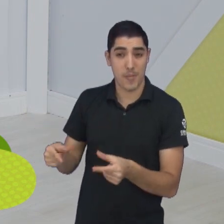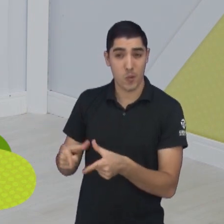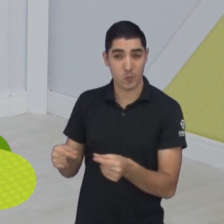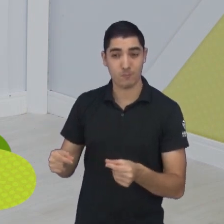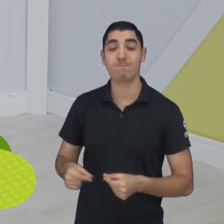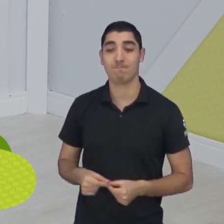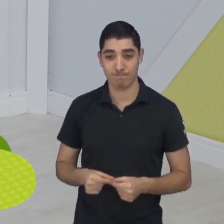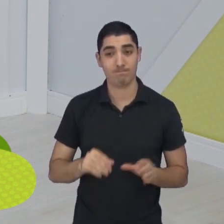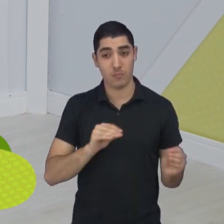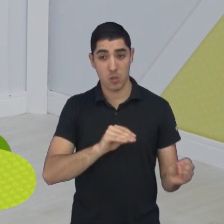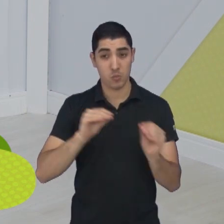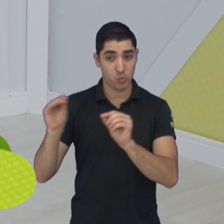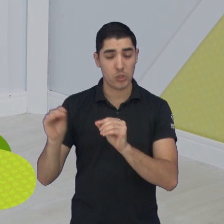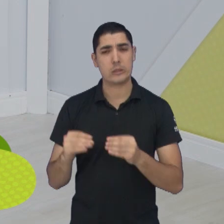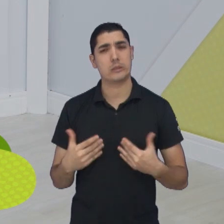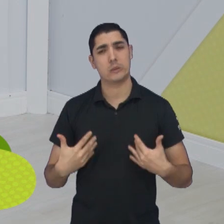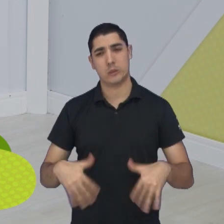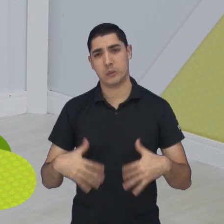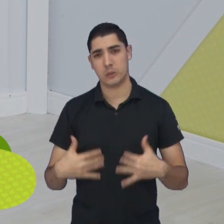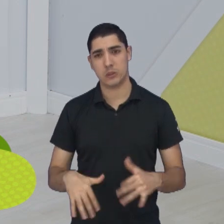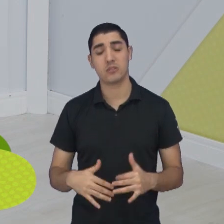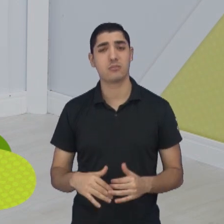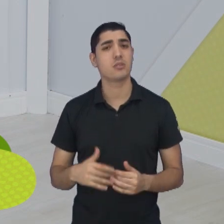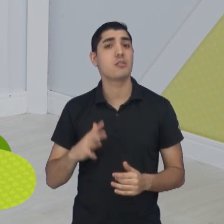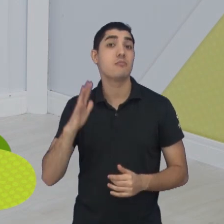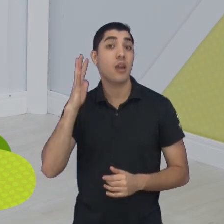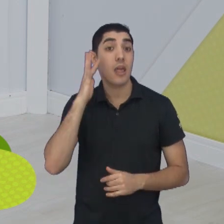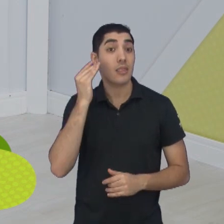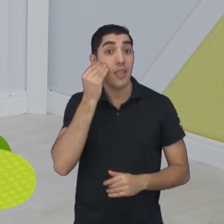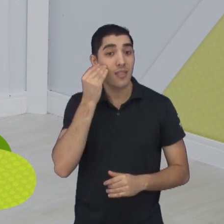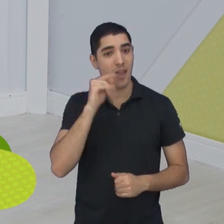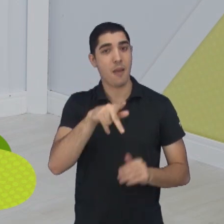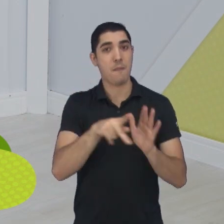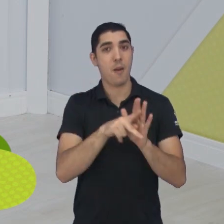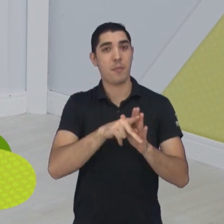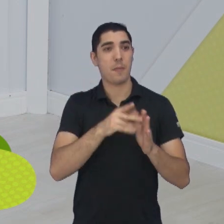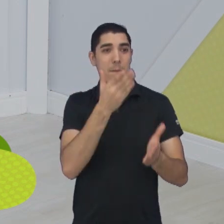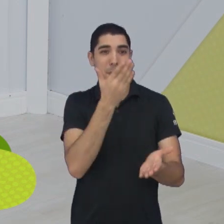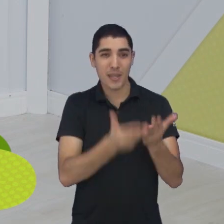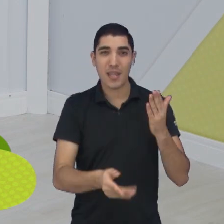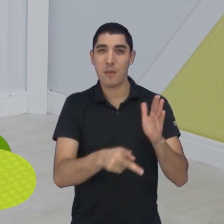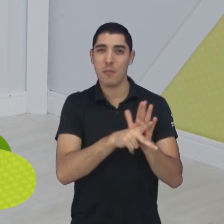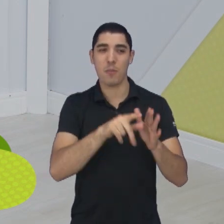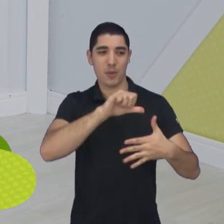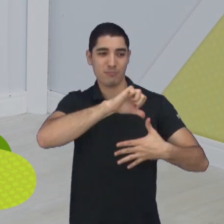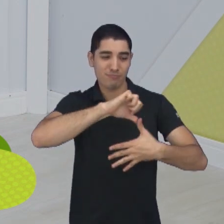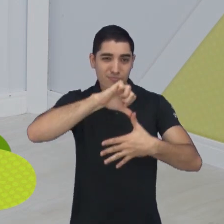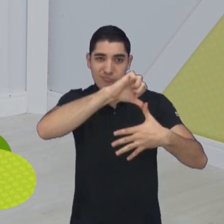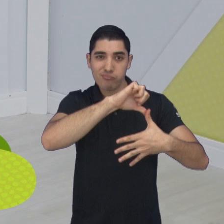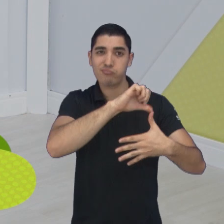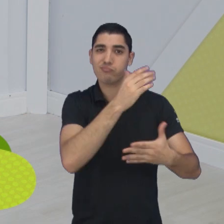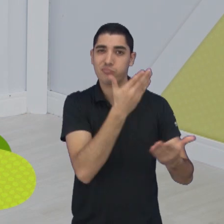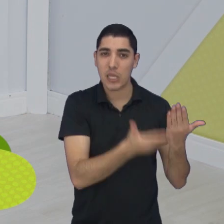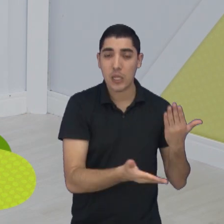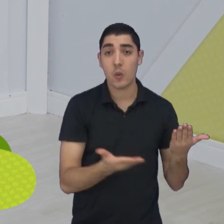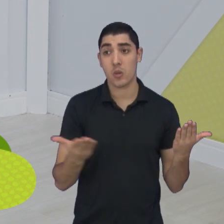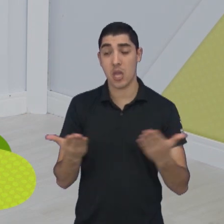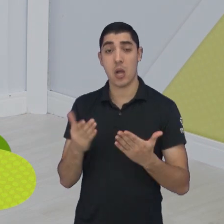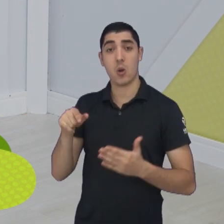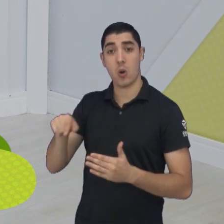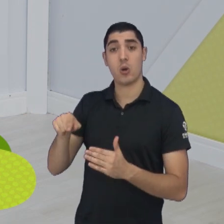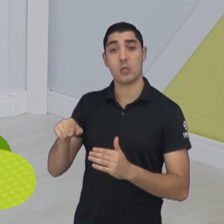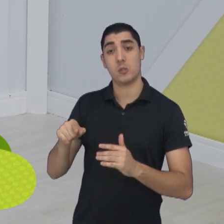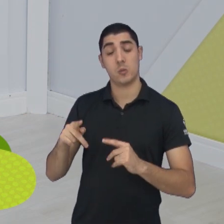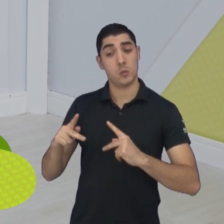grande feito aí para o São José. Primeiro chegar na final do Sul-Americano e também, ao chegar à final, os 2 finalistas têm vaga garantida no Mundial. O